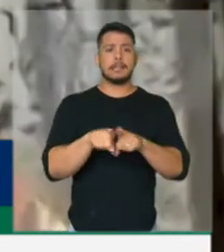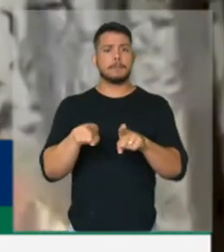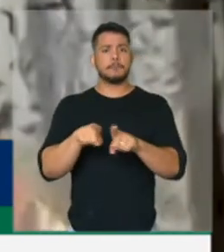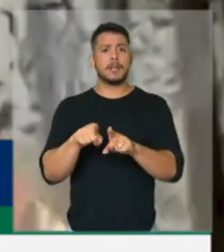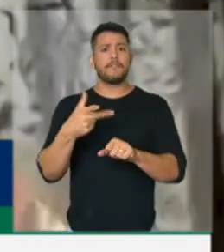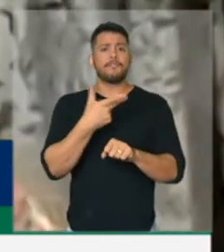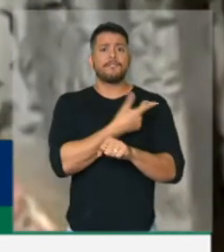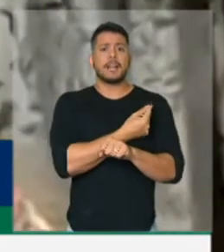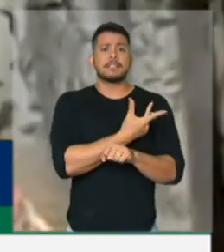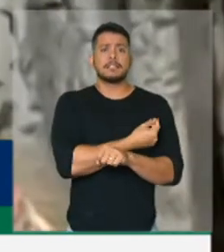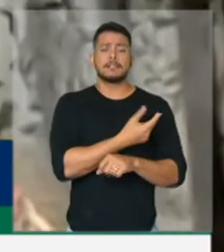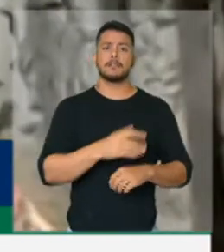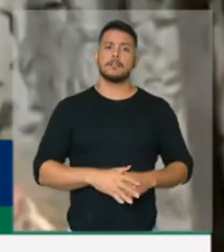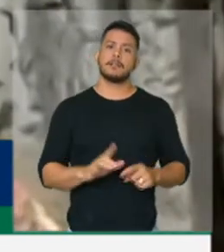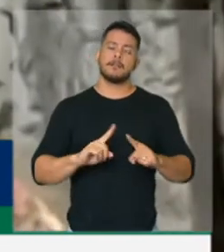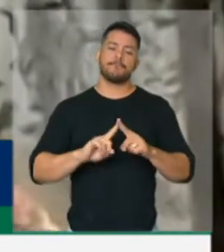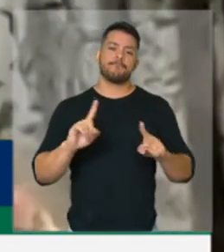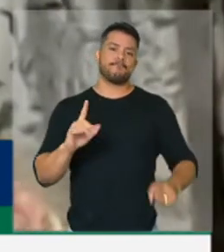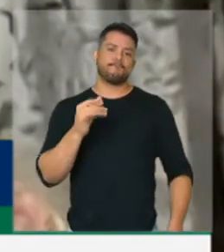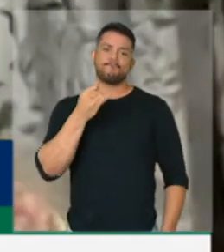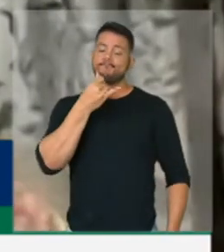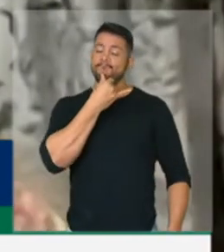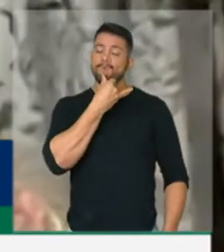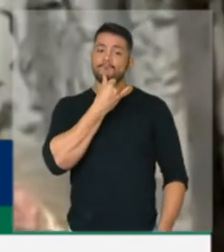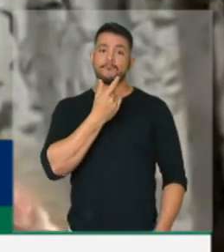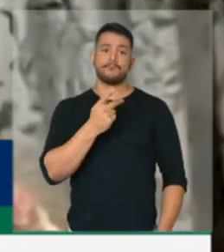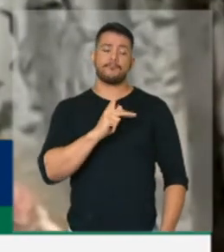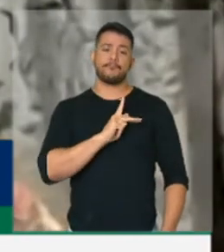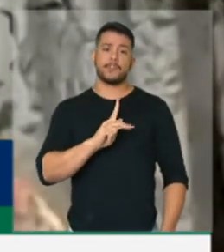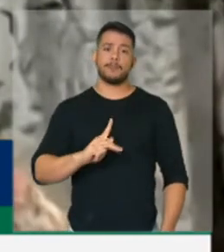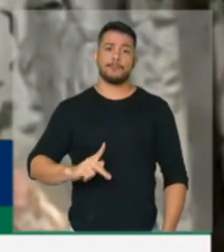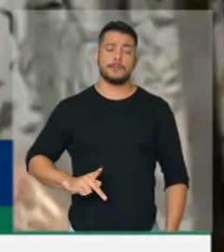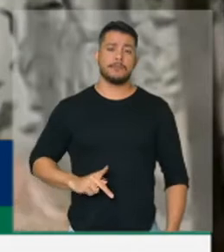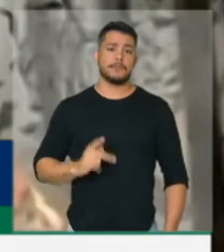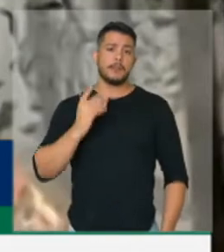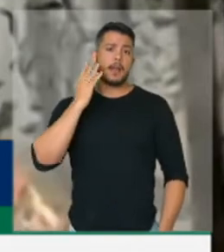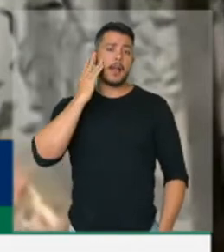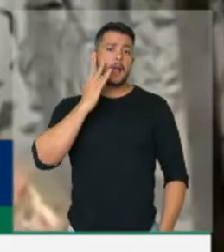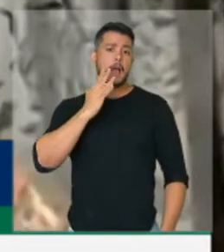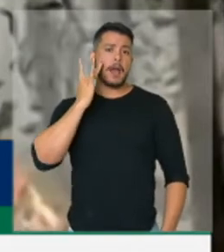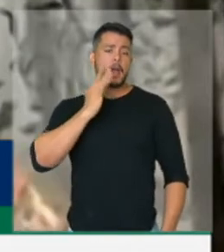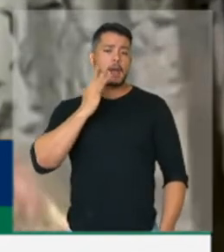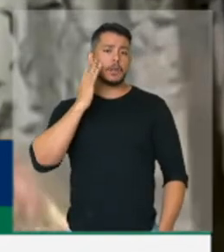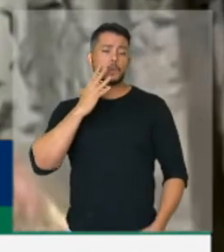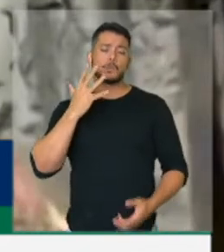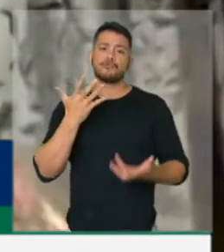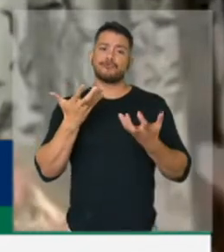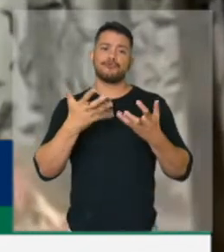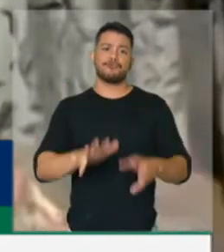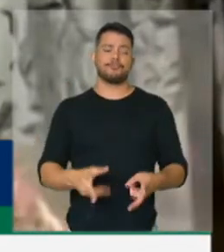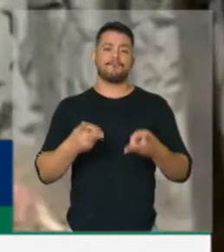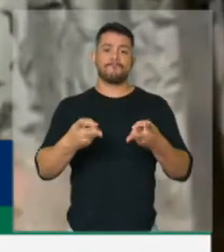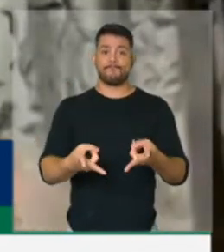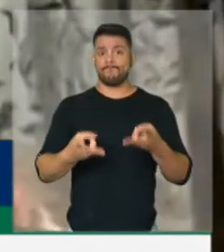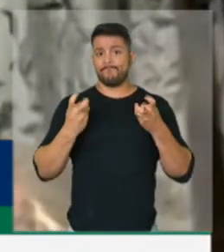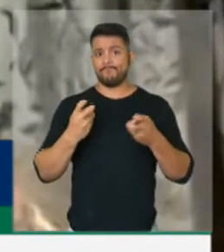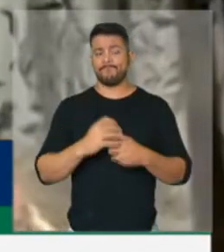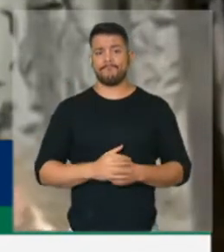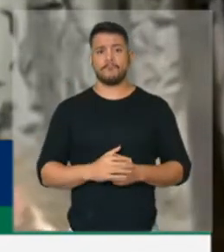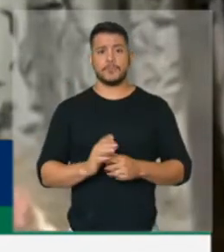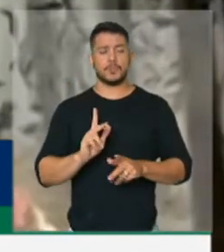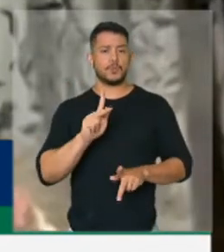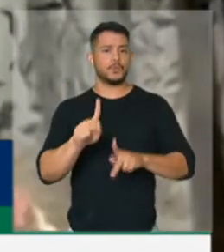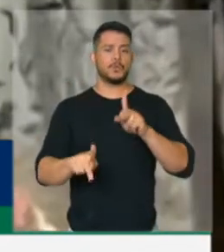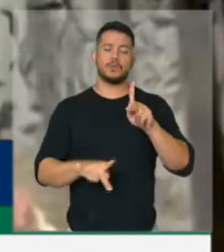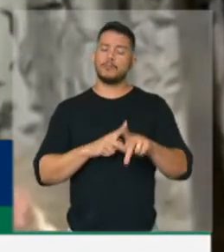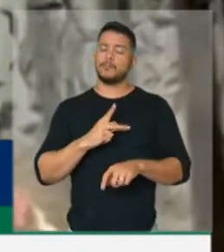E, infelizmente, é algo que o presidente Arthur Lira insiste em não perceber. O povo não aguenta mais a política de morte